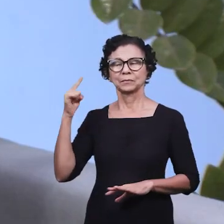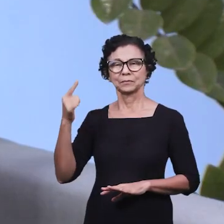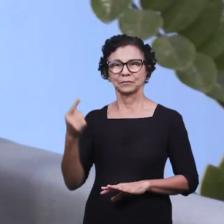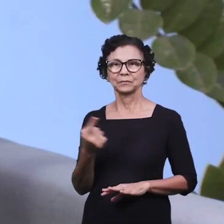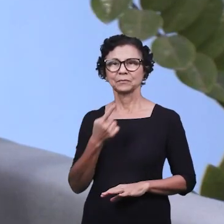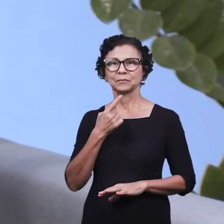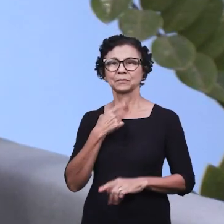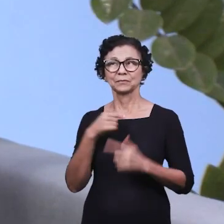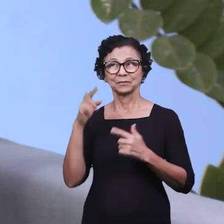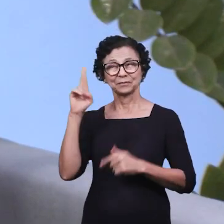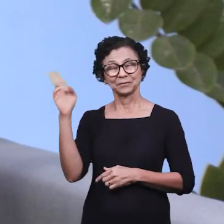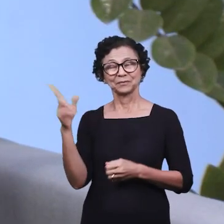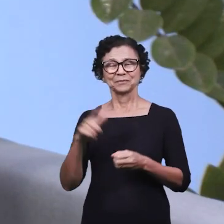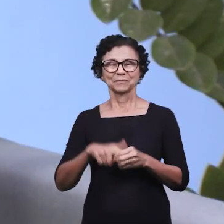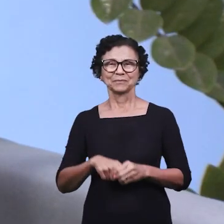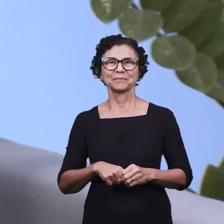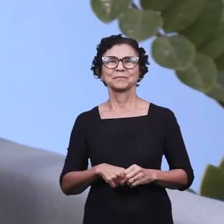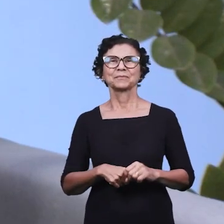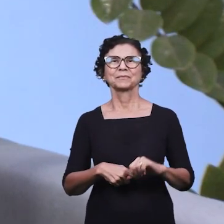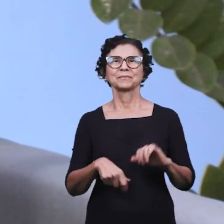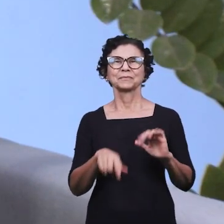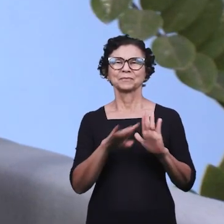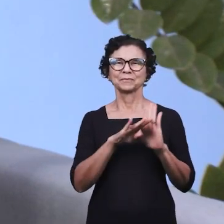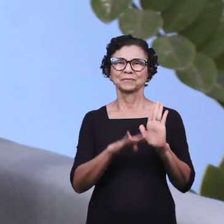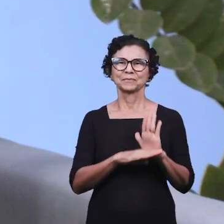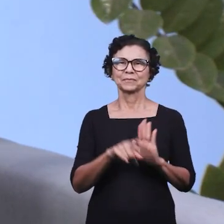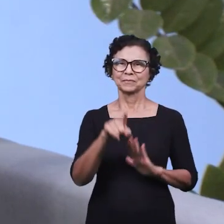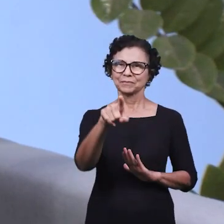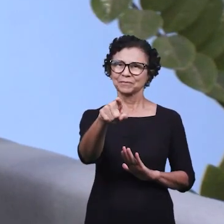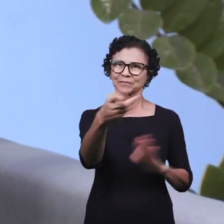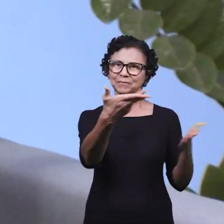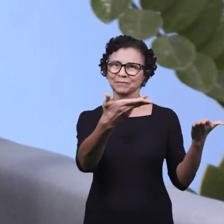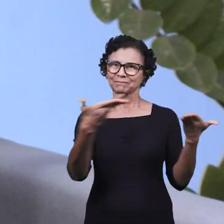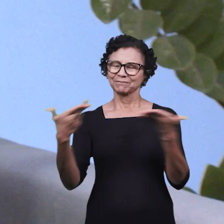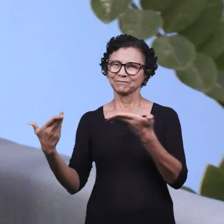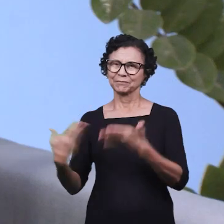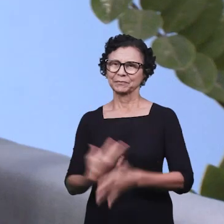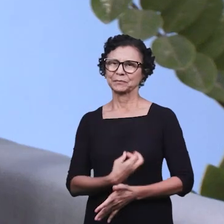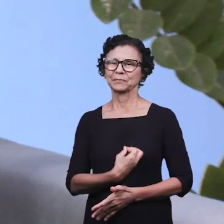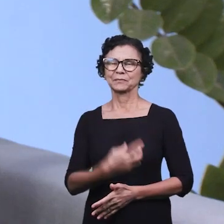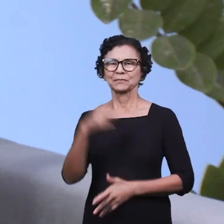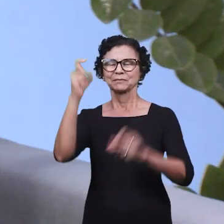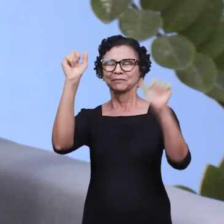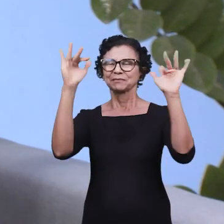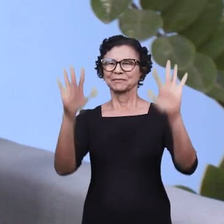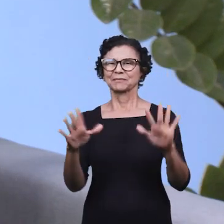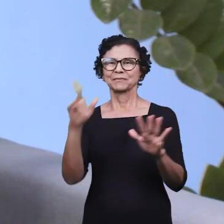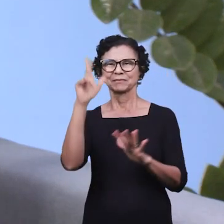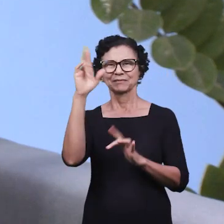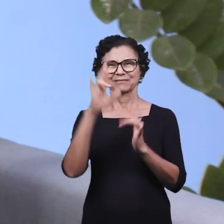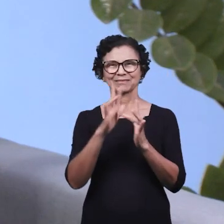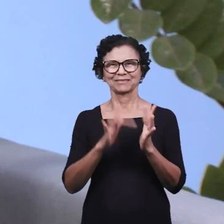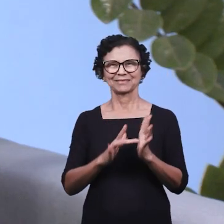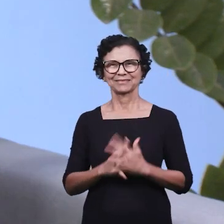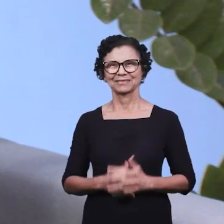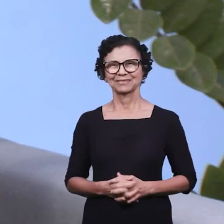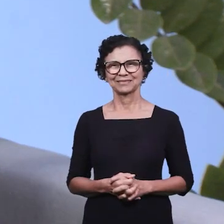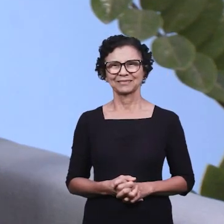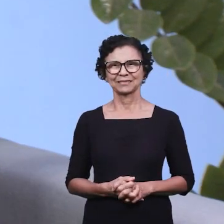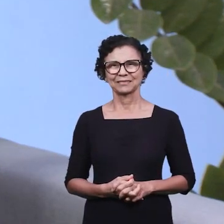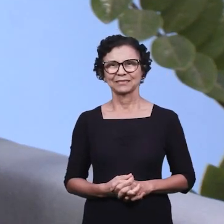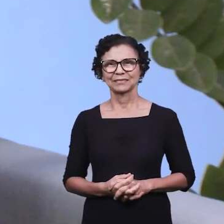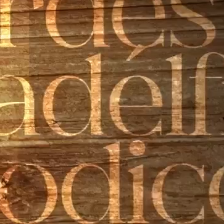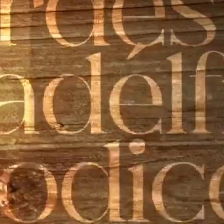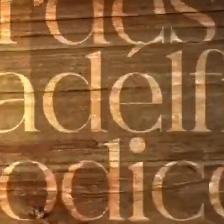na semana que vem, se Deus quiser, a gente vai estar de volta com mais uma edição do programa. Você é nosso convidado a participar. Deus abençoe. A paz do